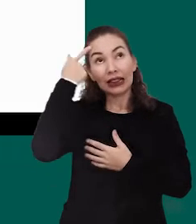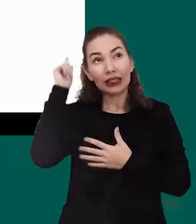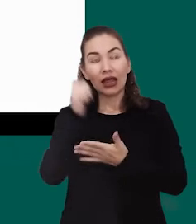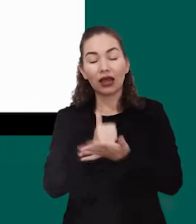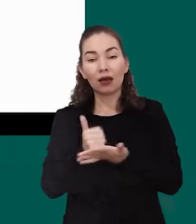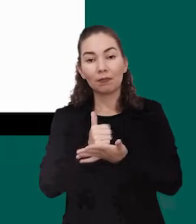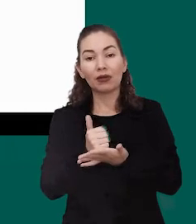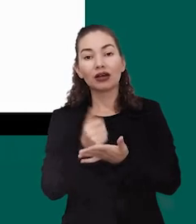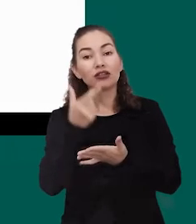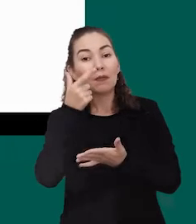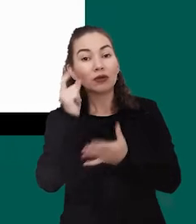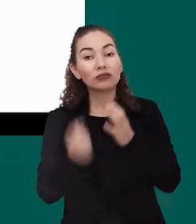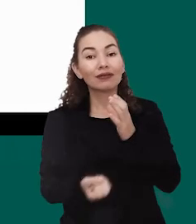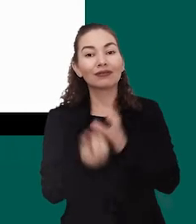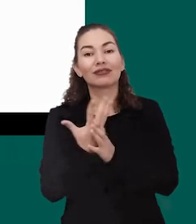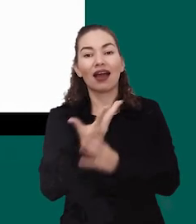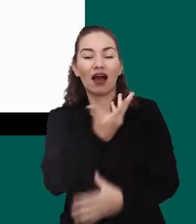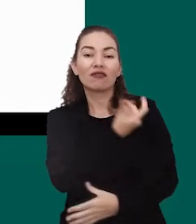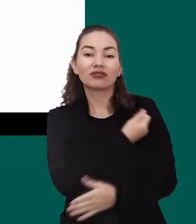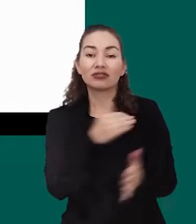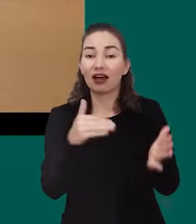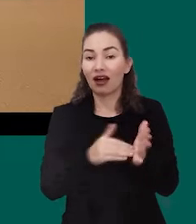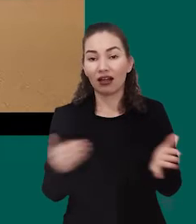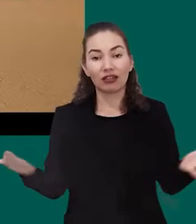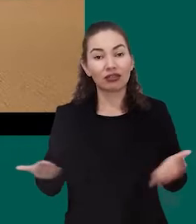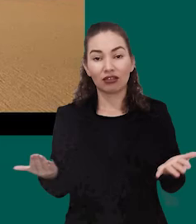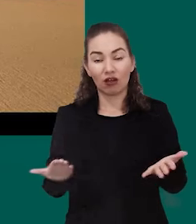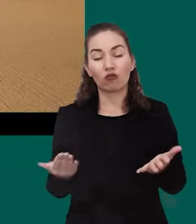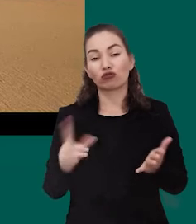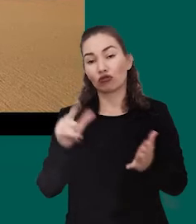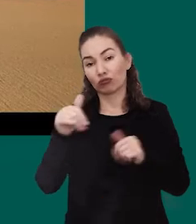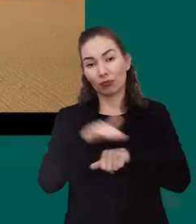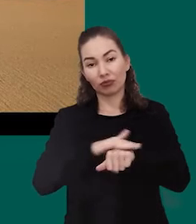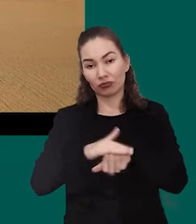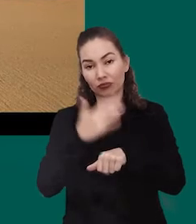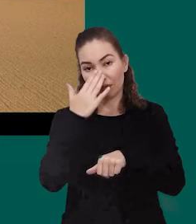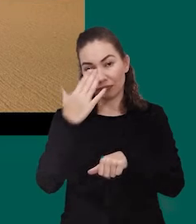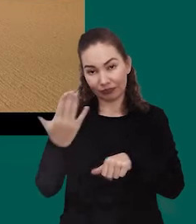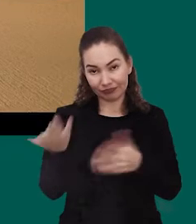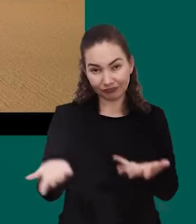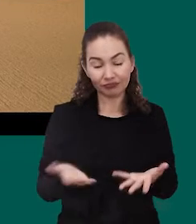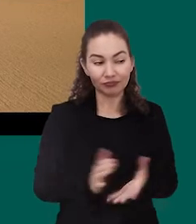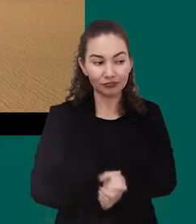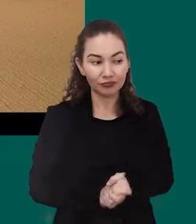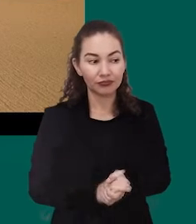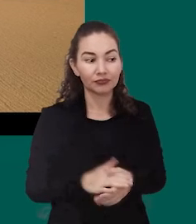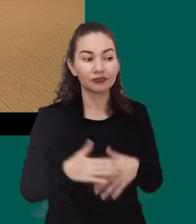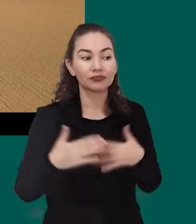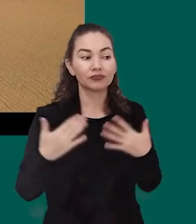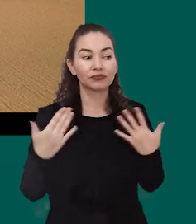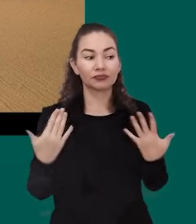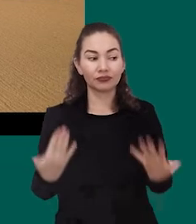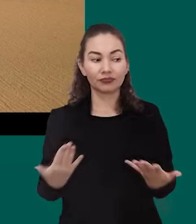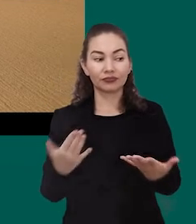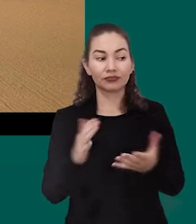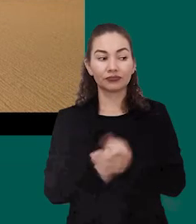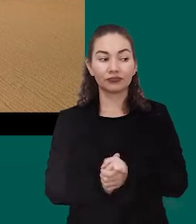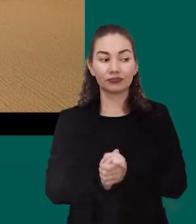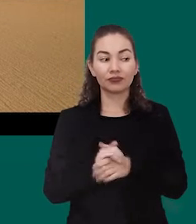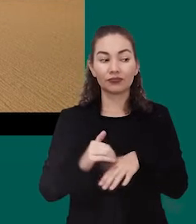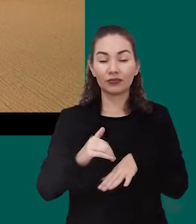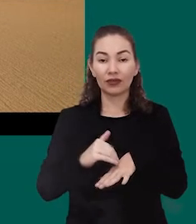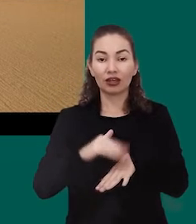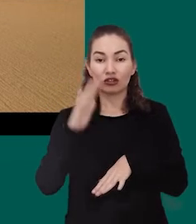para a produção da maioria das vacinas até hoje, como a gente vai conversar mais para frente, tá? Então, etapas necessárias para a criação de uma vacina, né? Além de